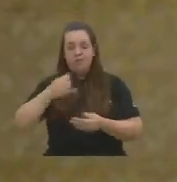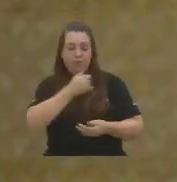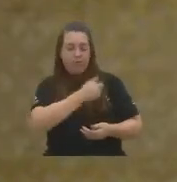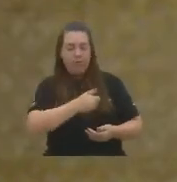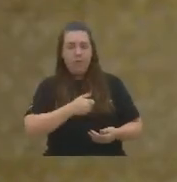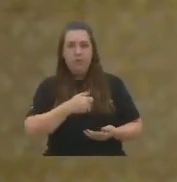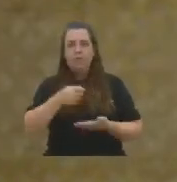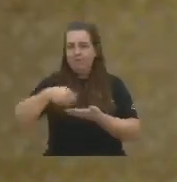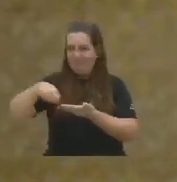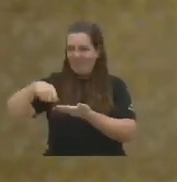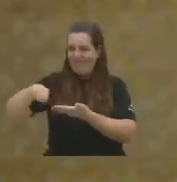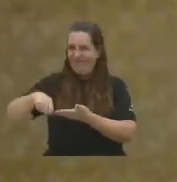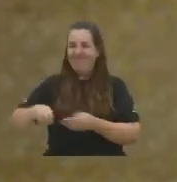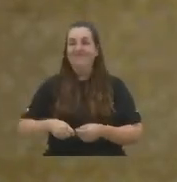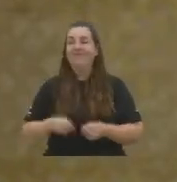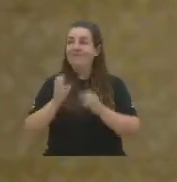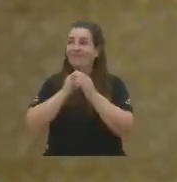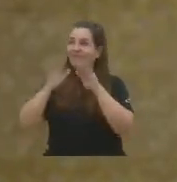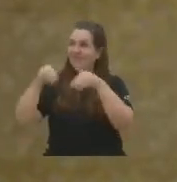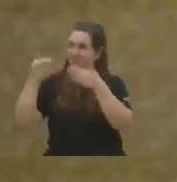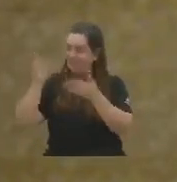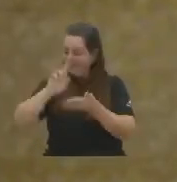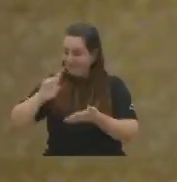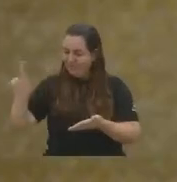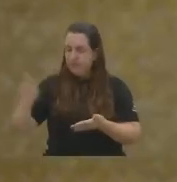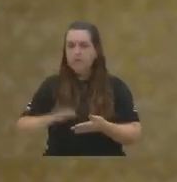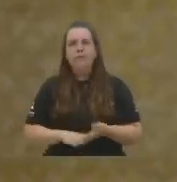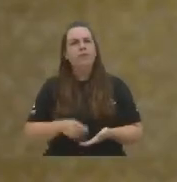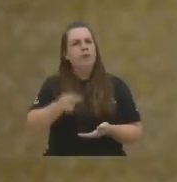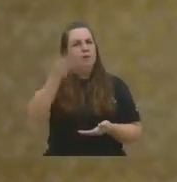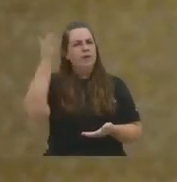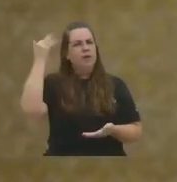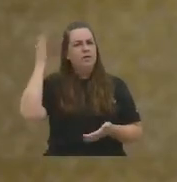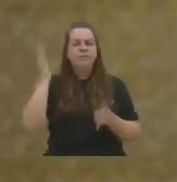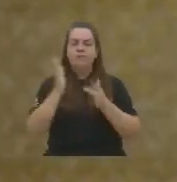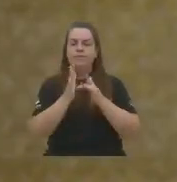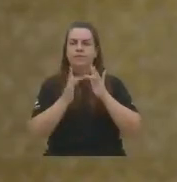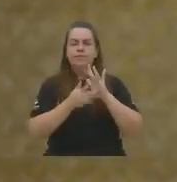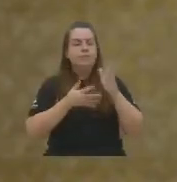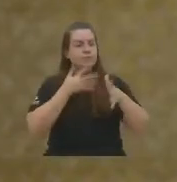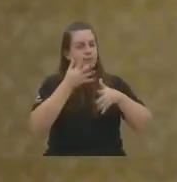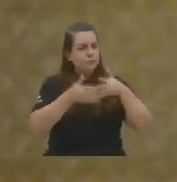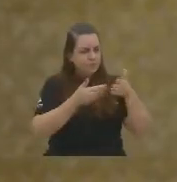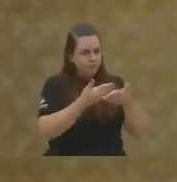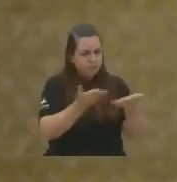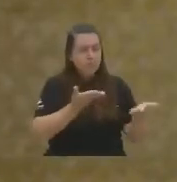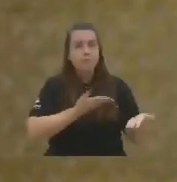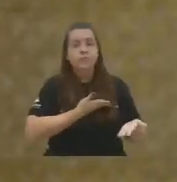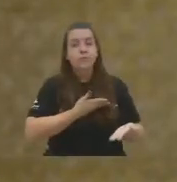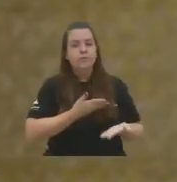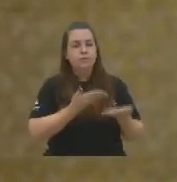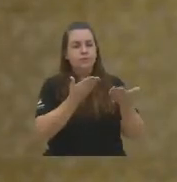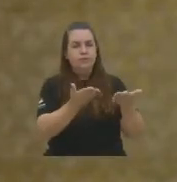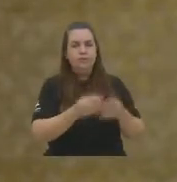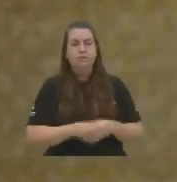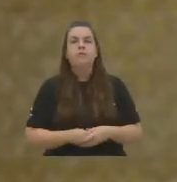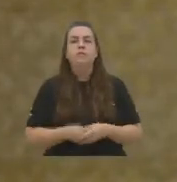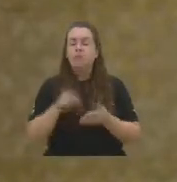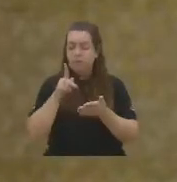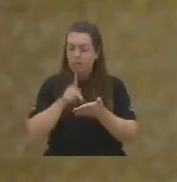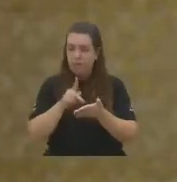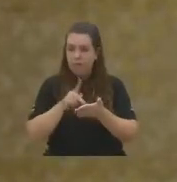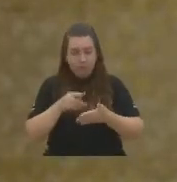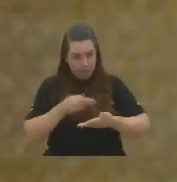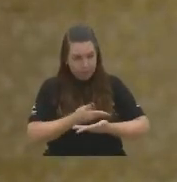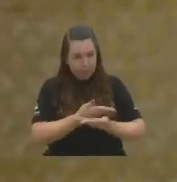João. Glória a vós, Senhor. Naquele tempo disse Jesus aos seus discípulos: em